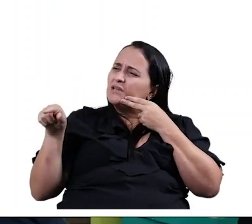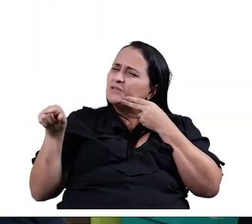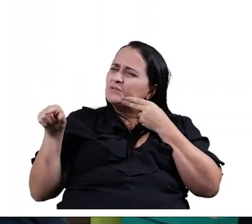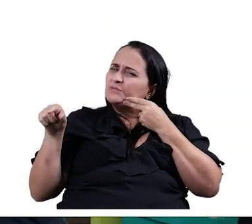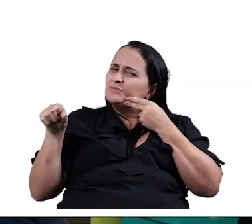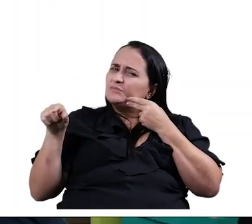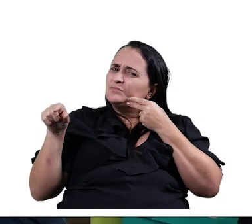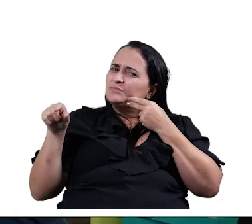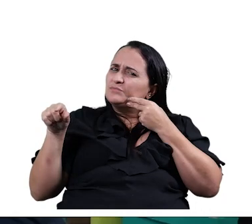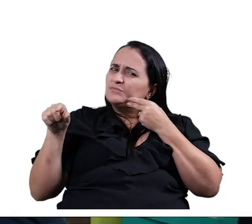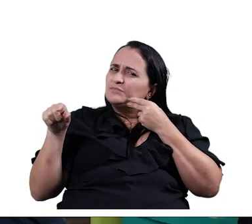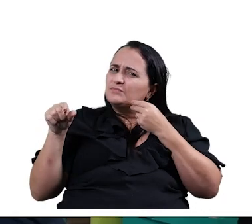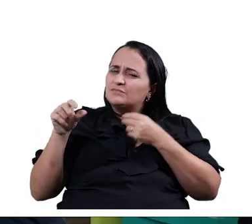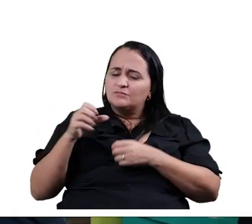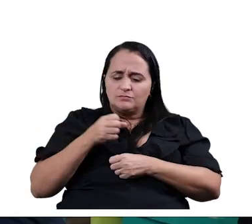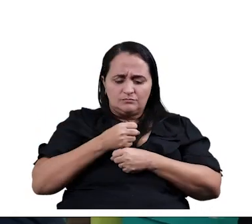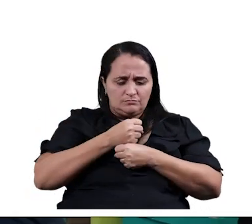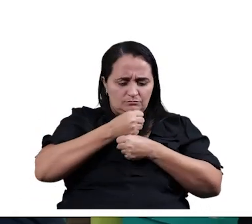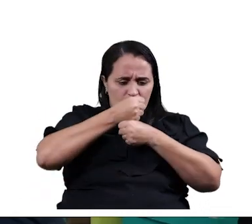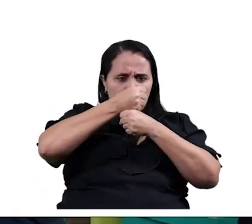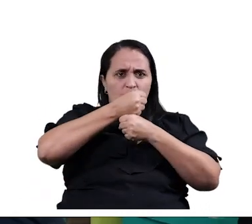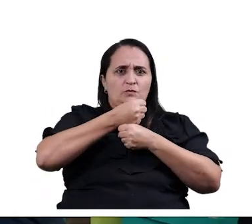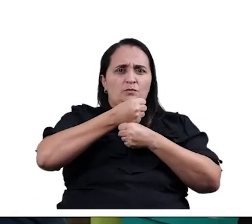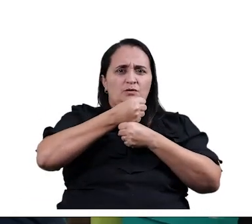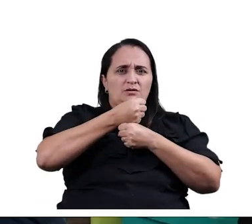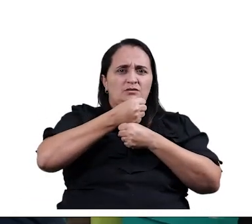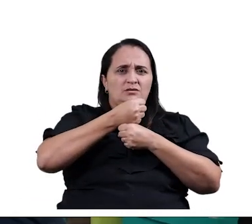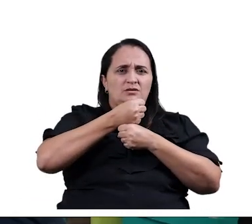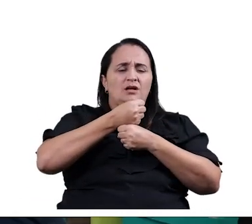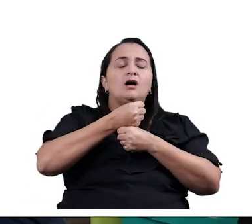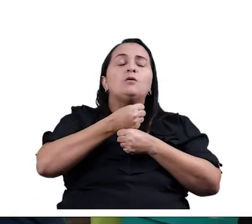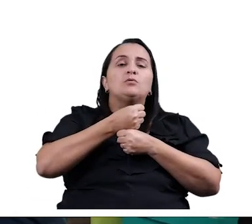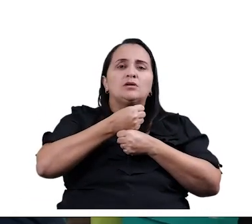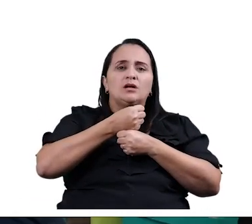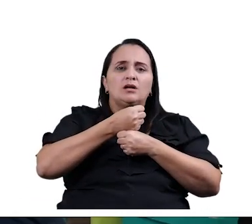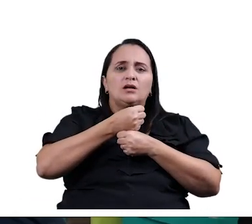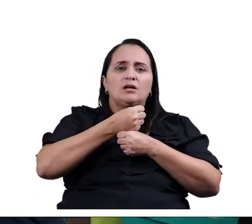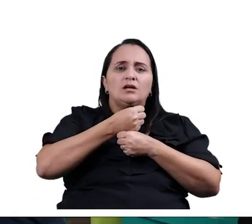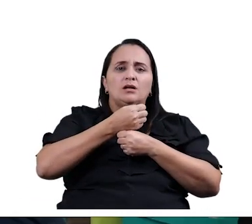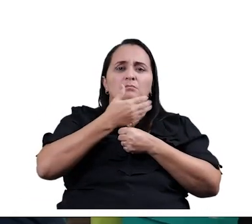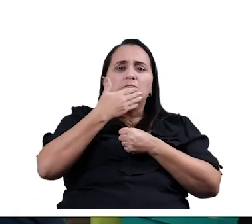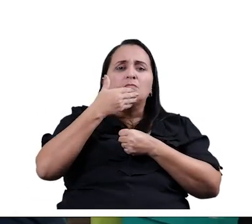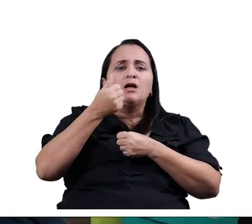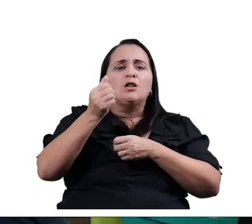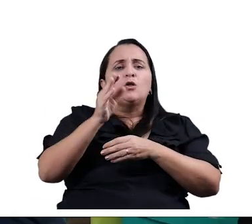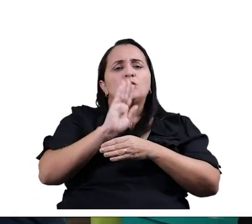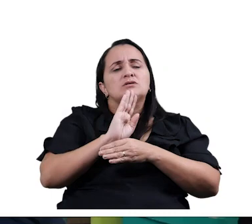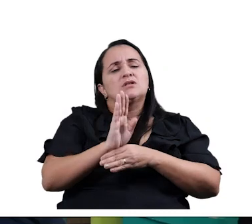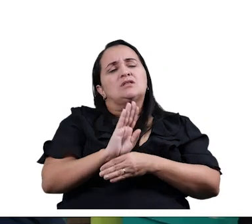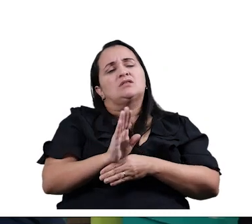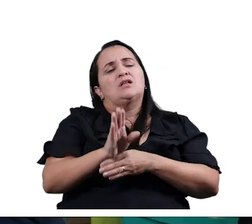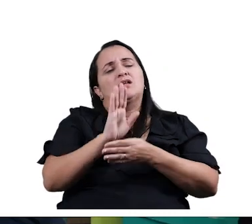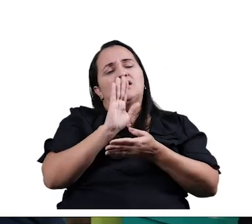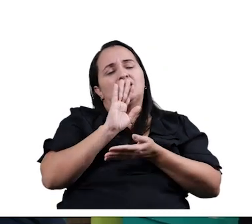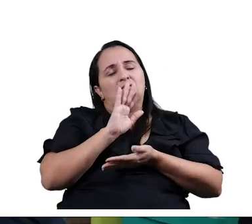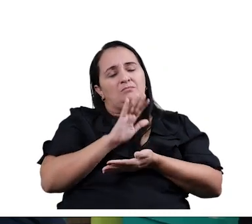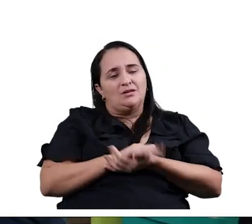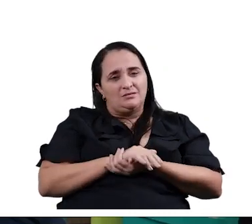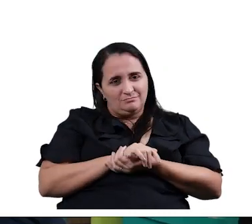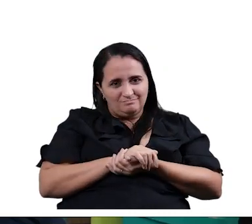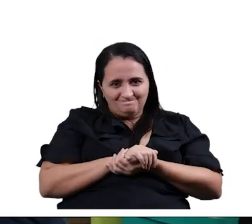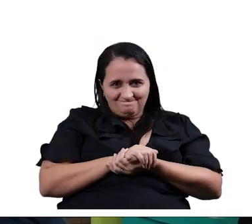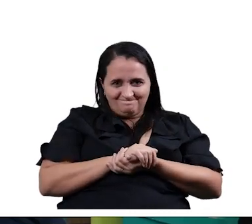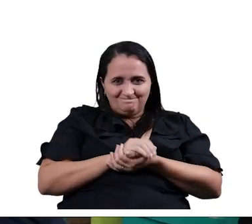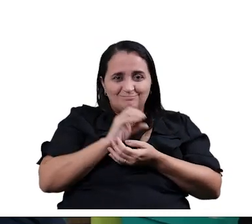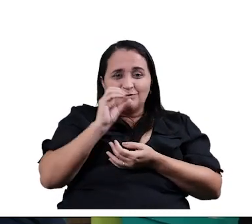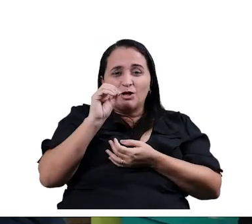está falando? O Oscar 2023 é uma premiação para os melhores do cinema. Esse texto